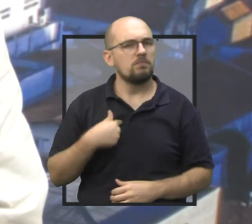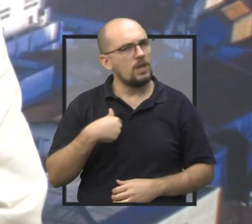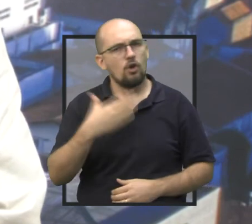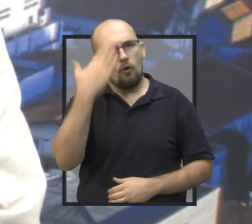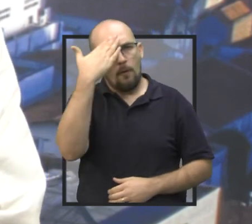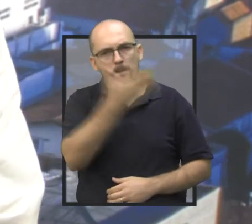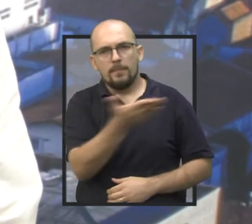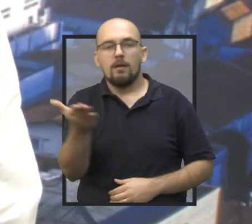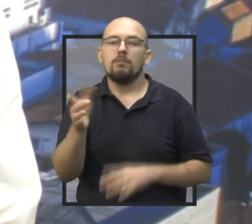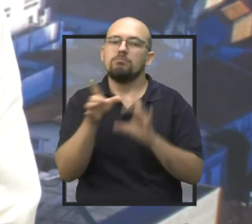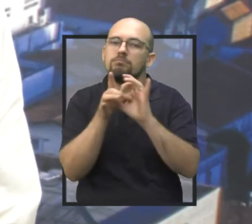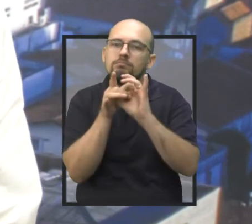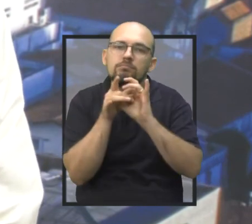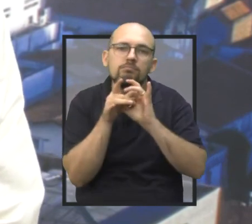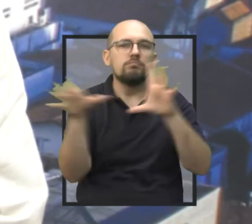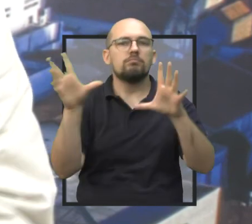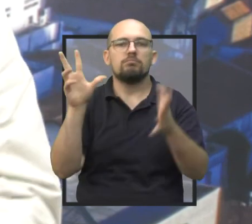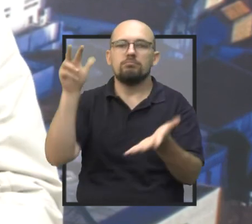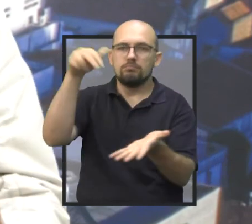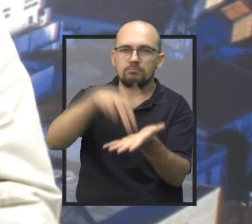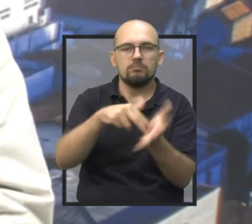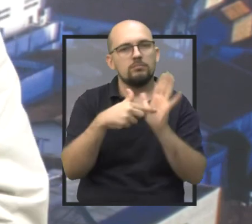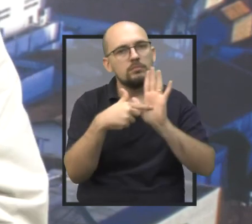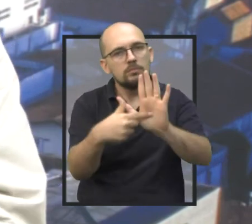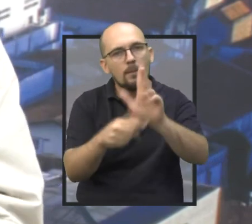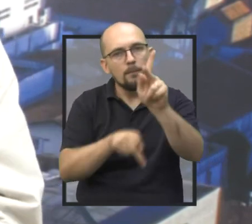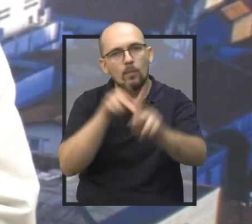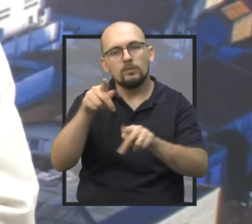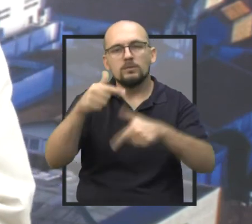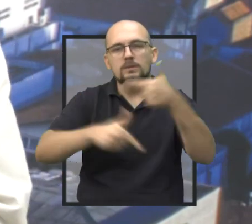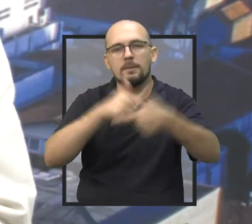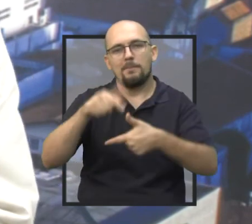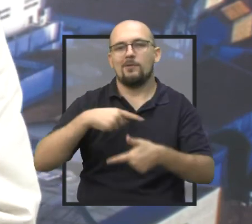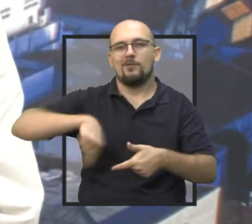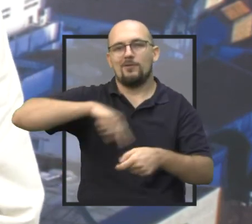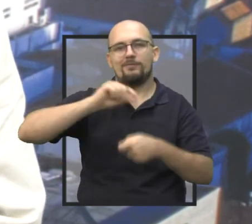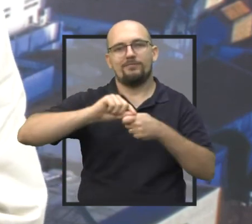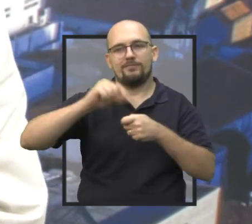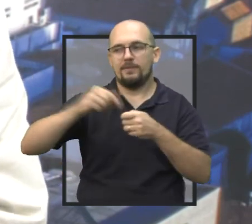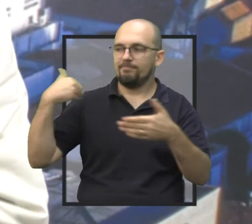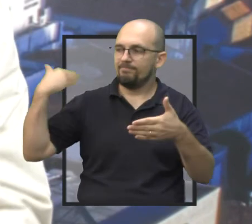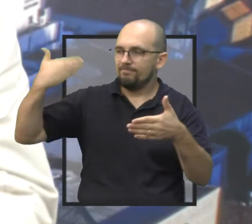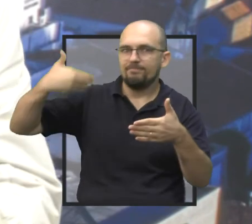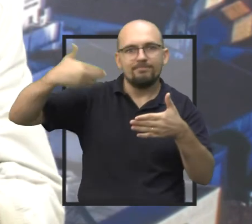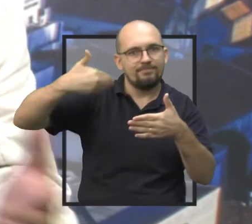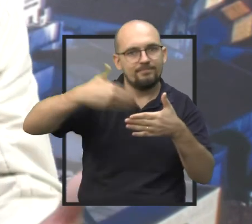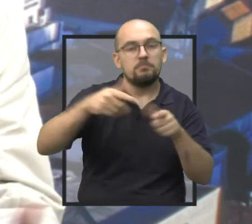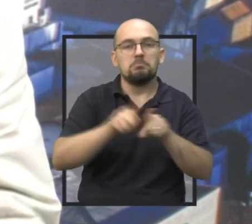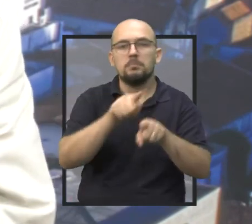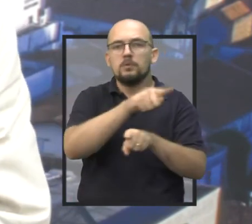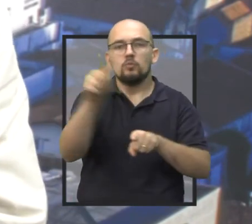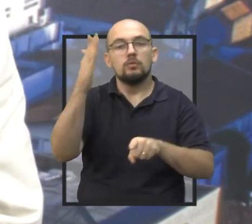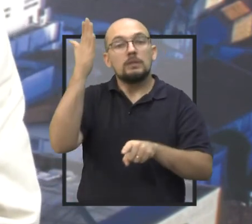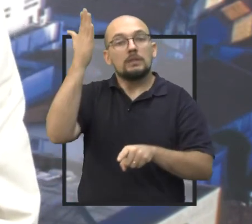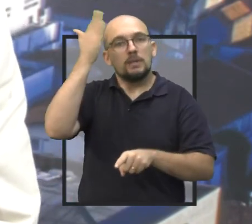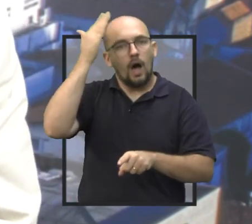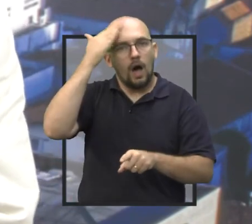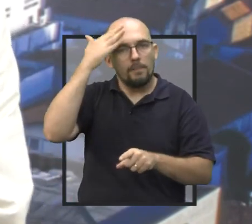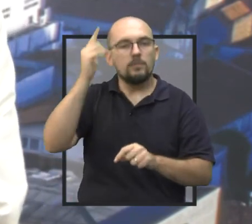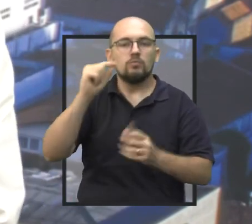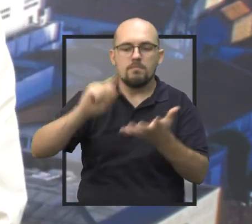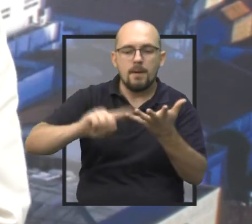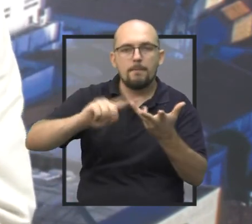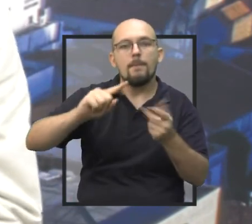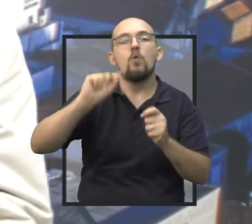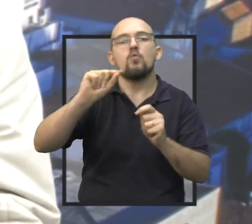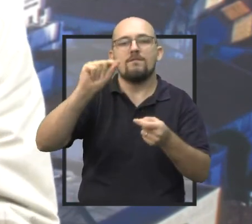estou sempre à disposição para mostrar à população o serviço que nós vamos prestando aqui e para que eles saibam o que a